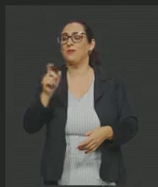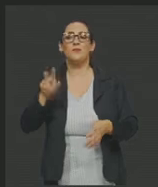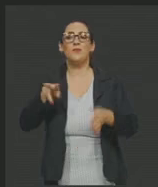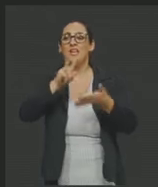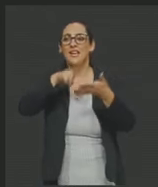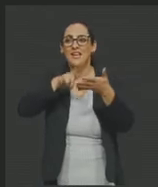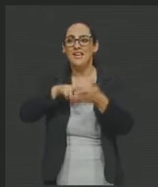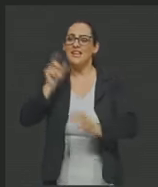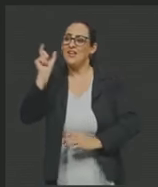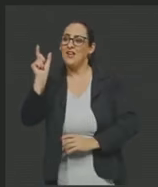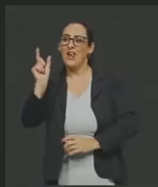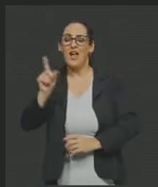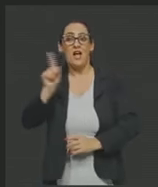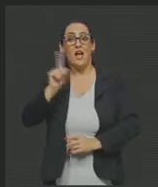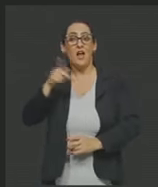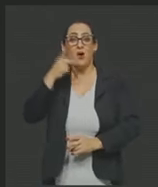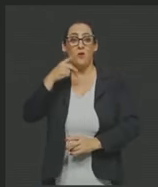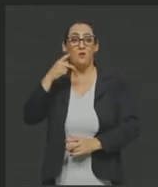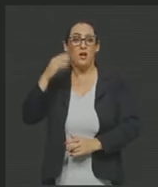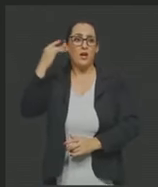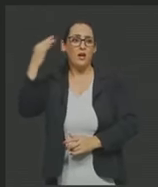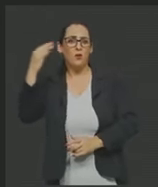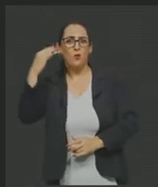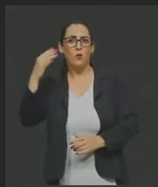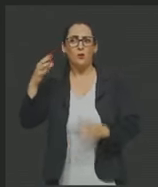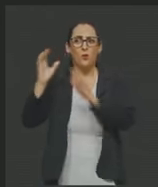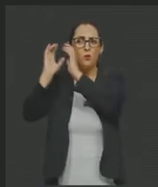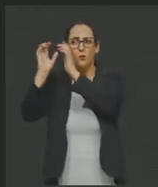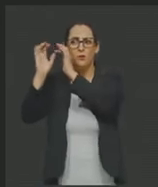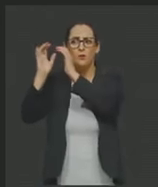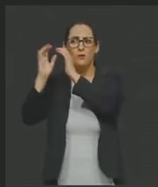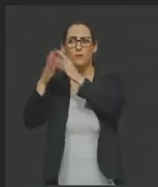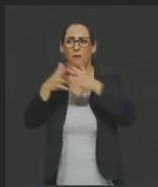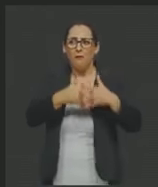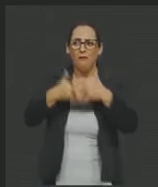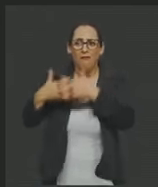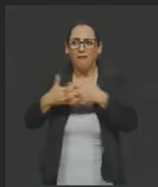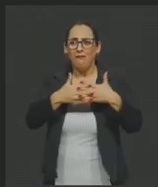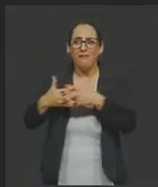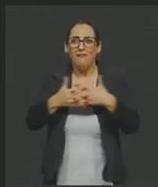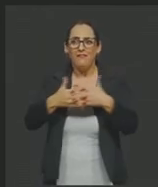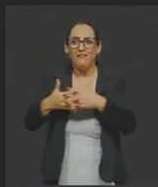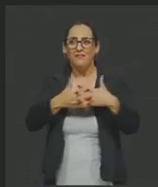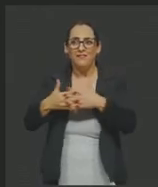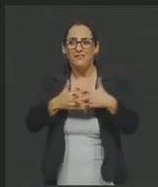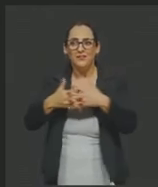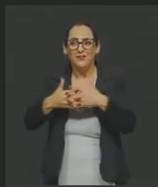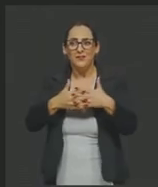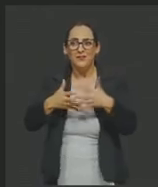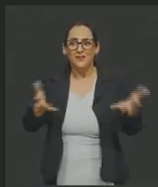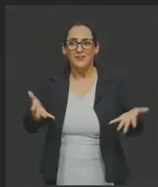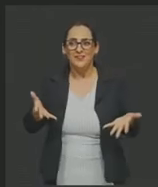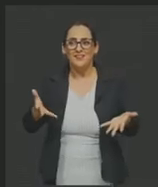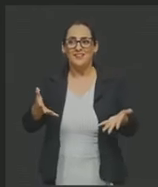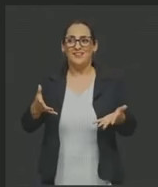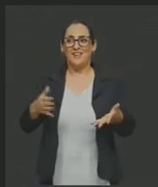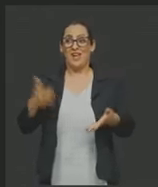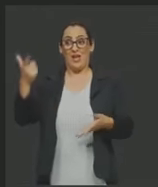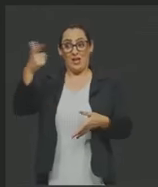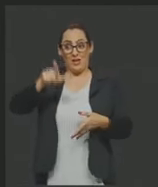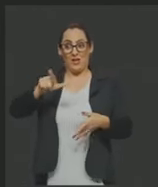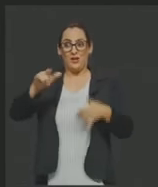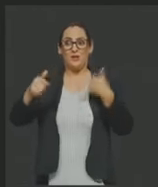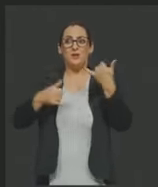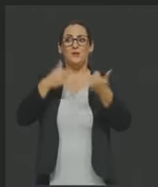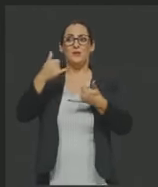isso está confundindo o nosso cérebro. Ó, você quer que eu leia ou você quer que eu fale qual que é a cor, tá? E essa outra brincadeira aqui,